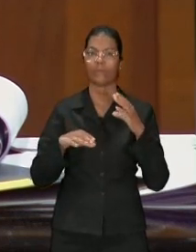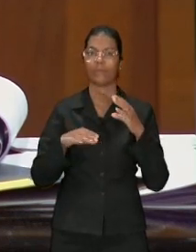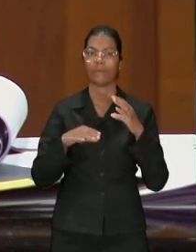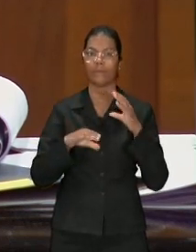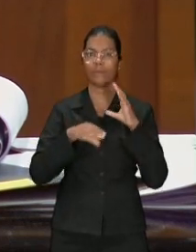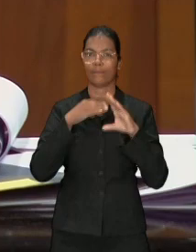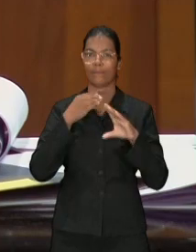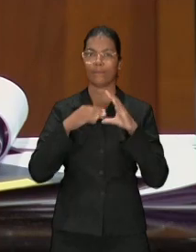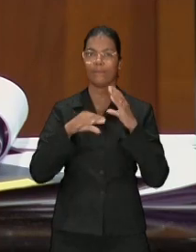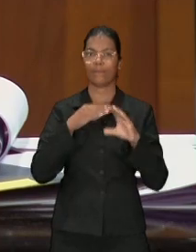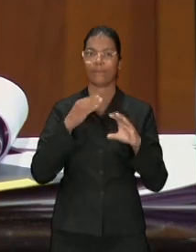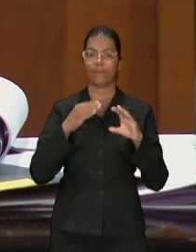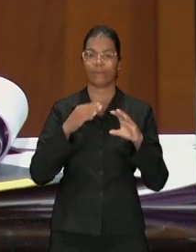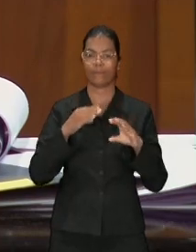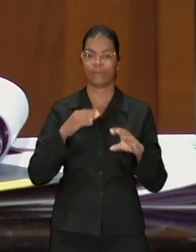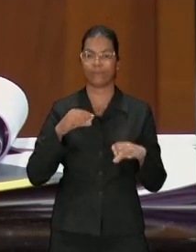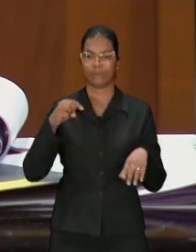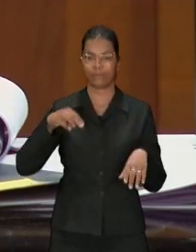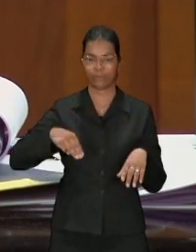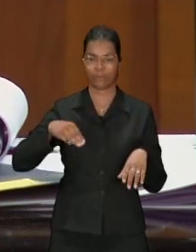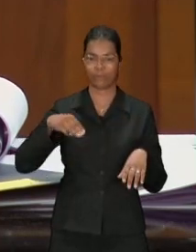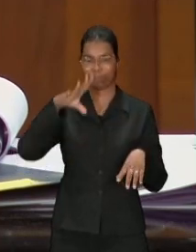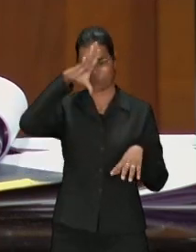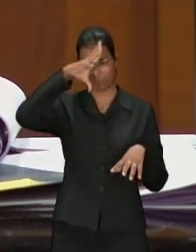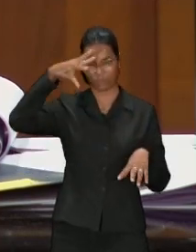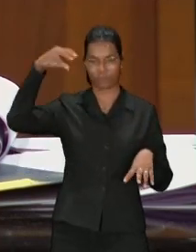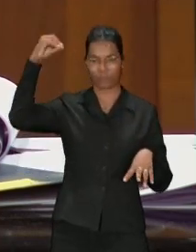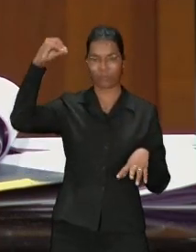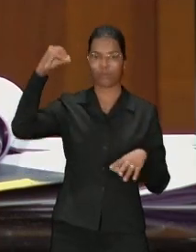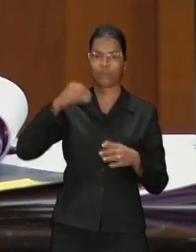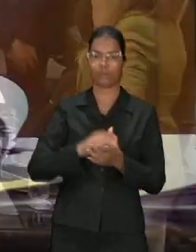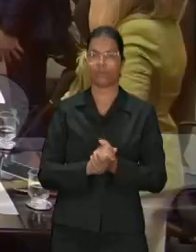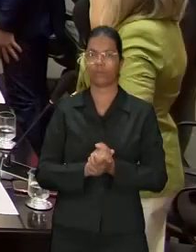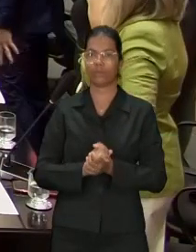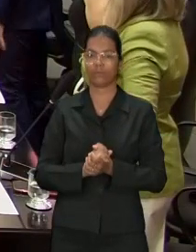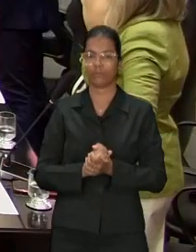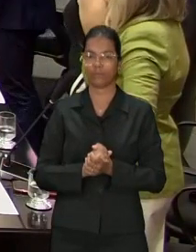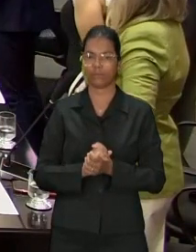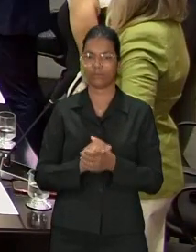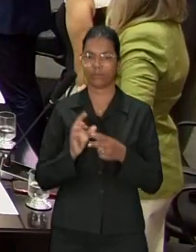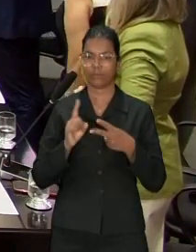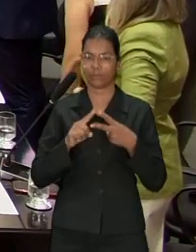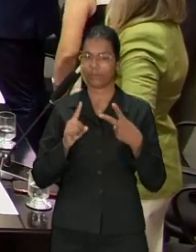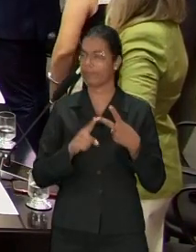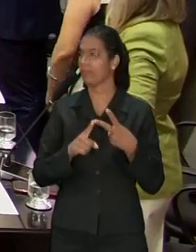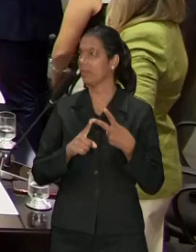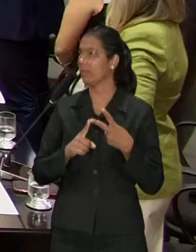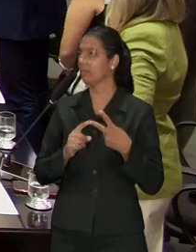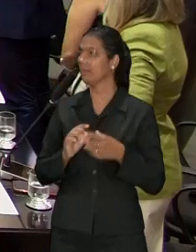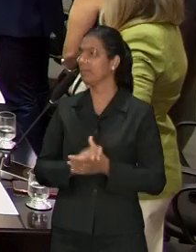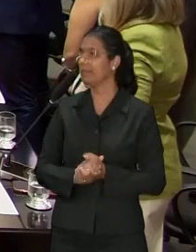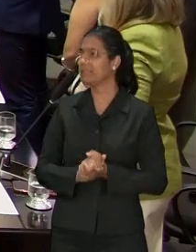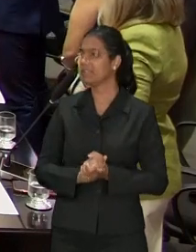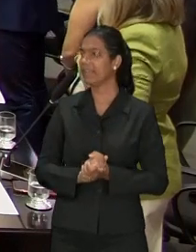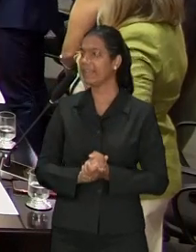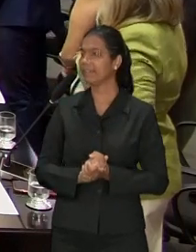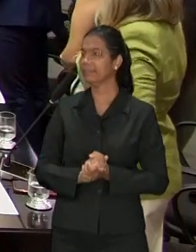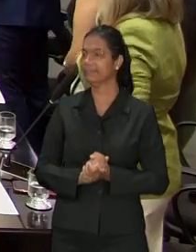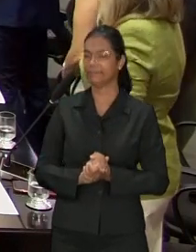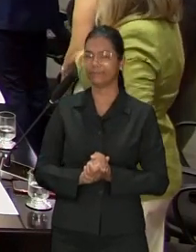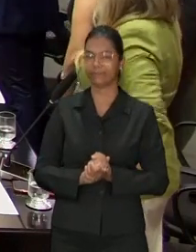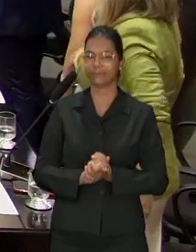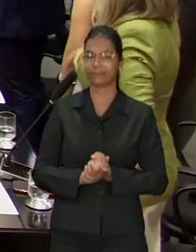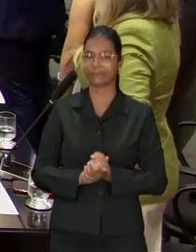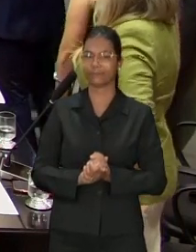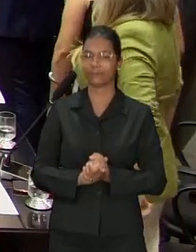hino muito bonito e a gente tem que referenciar. Então vamos primeiro cantar parabéns para o